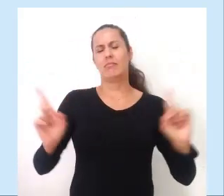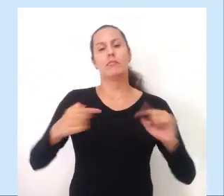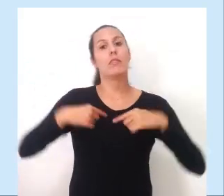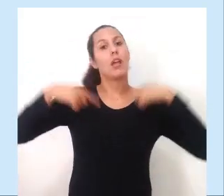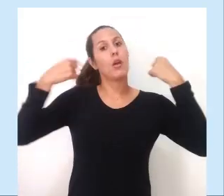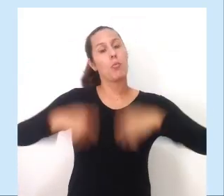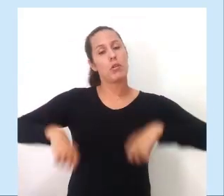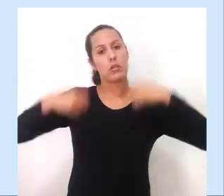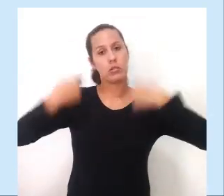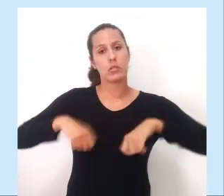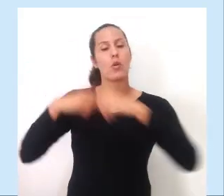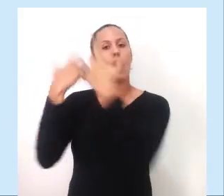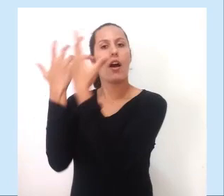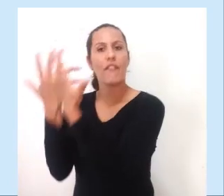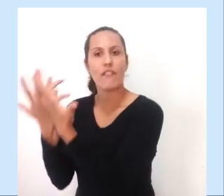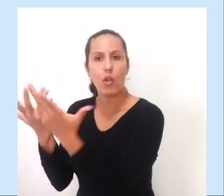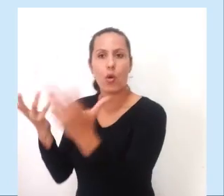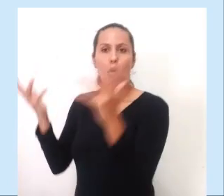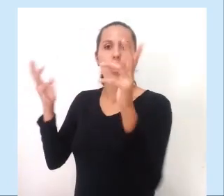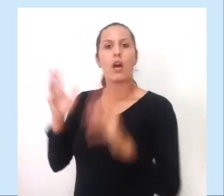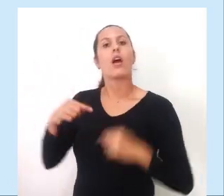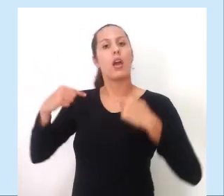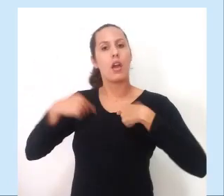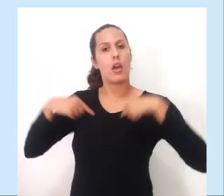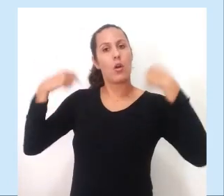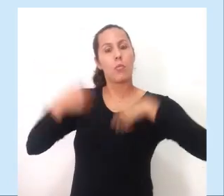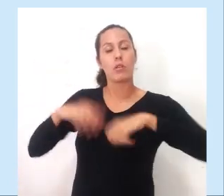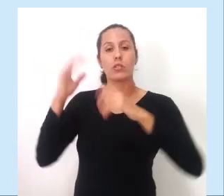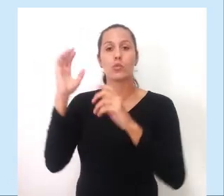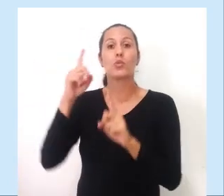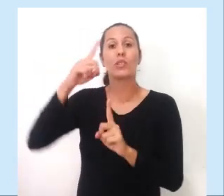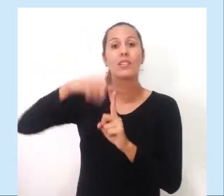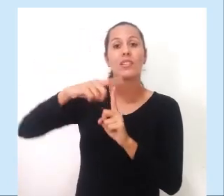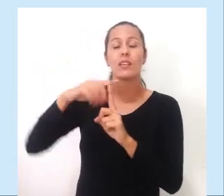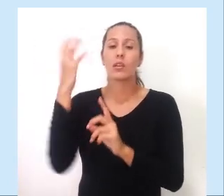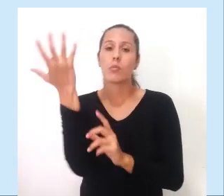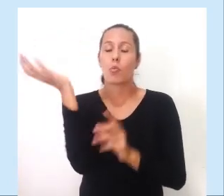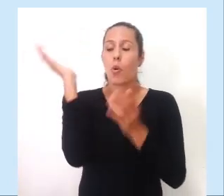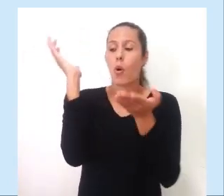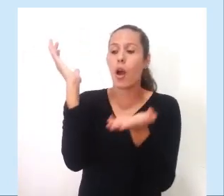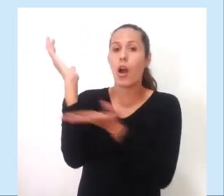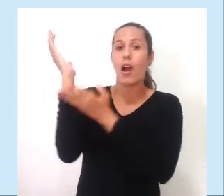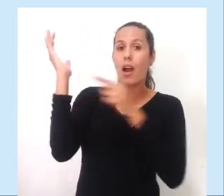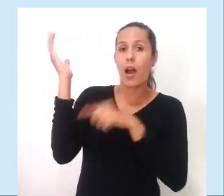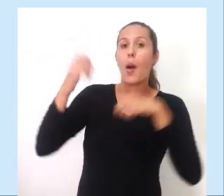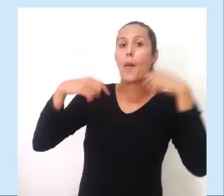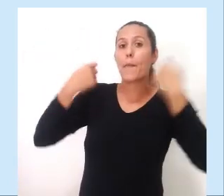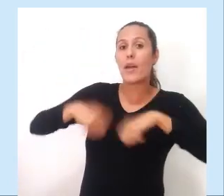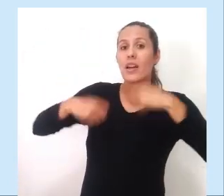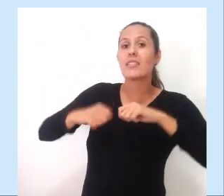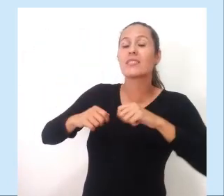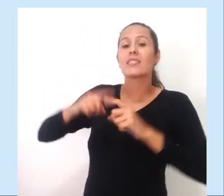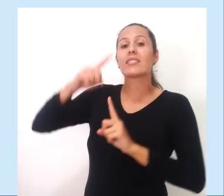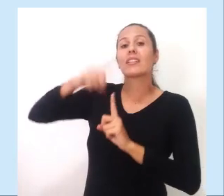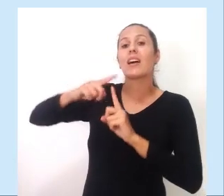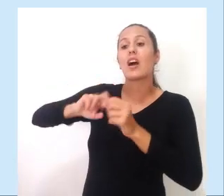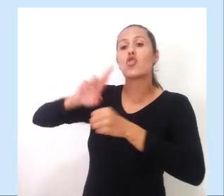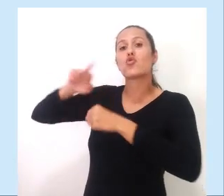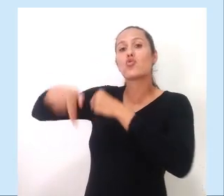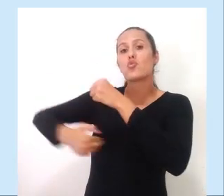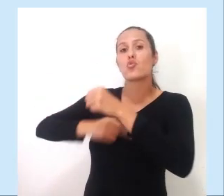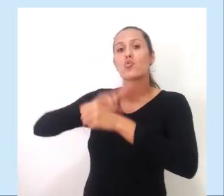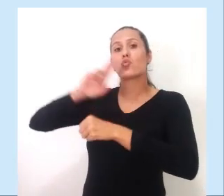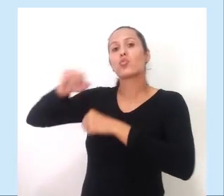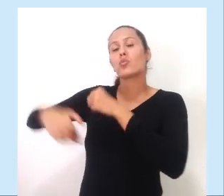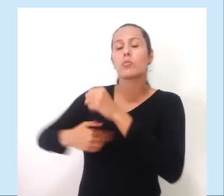Eu preciso que a floresta, eu preciso que a madeira seja